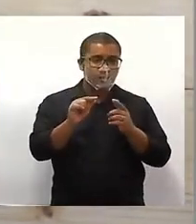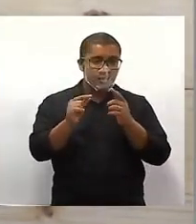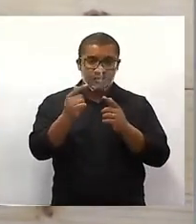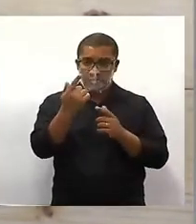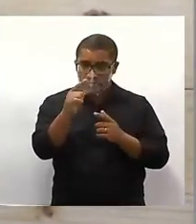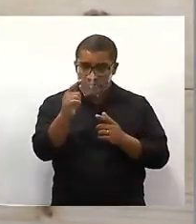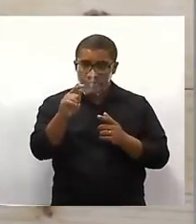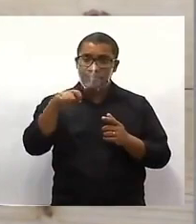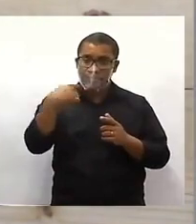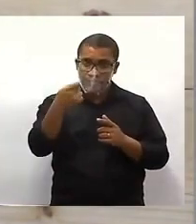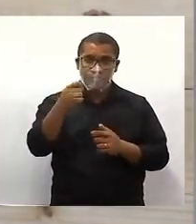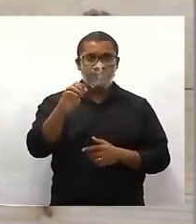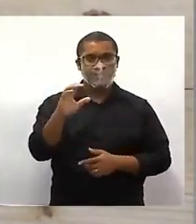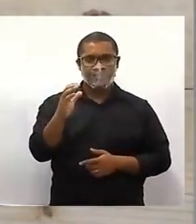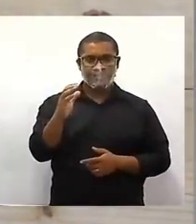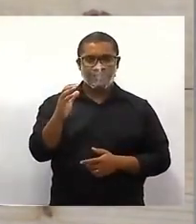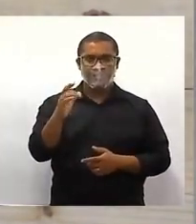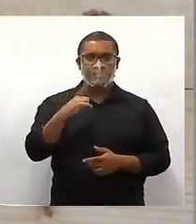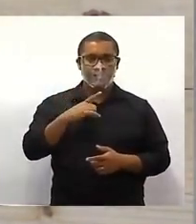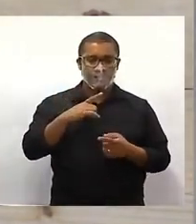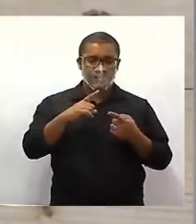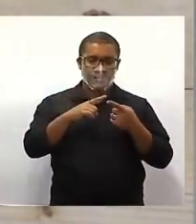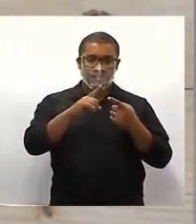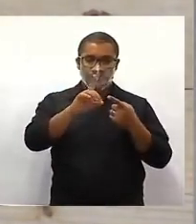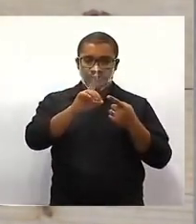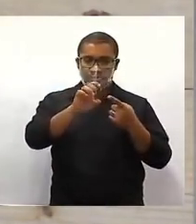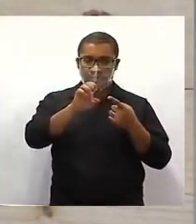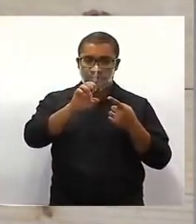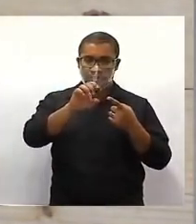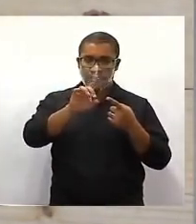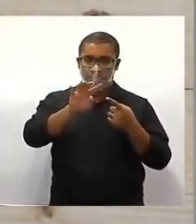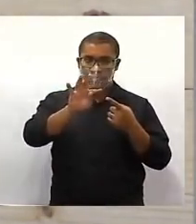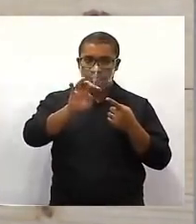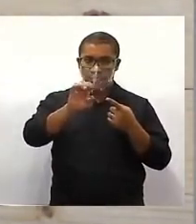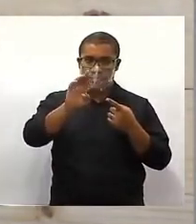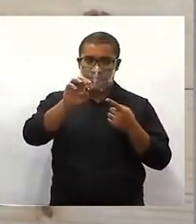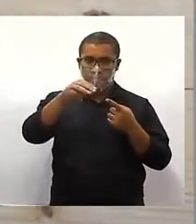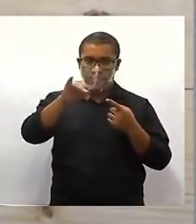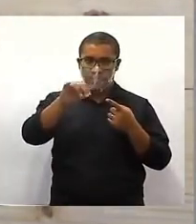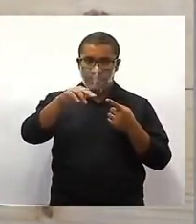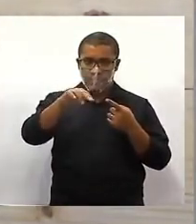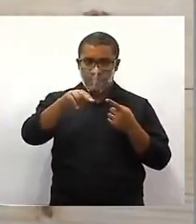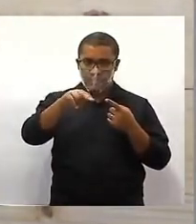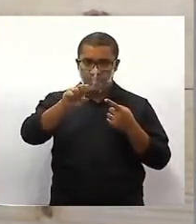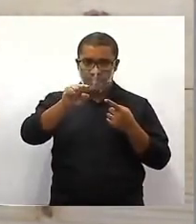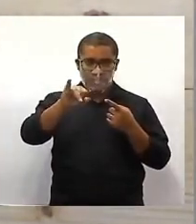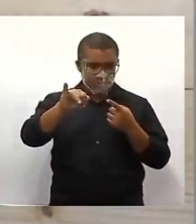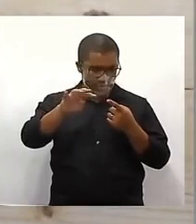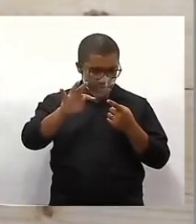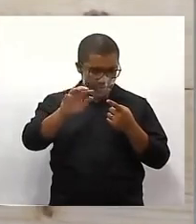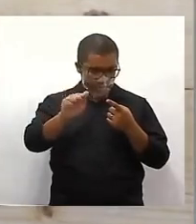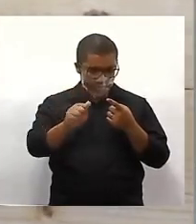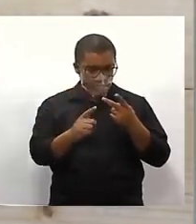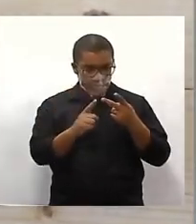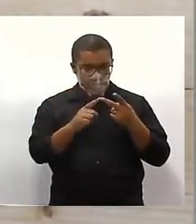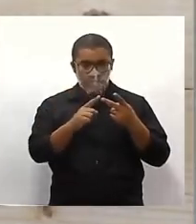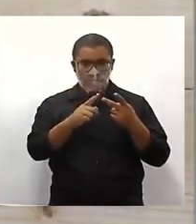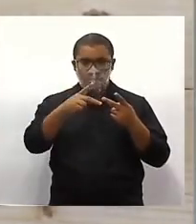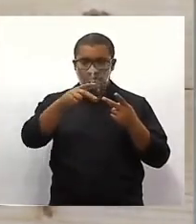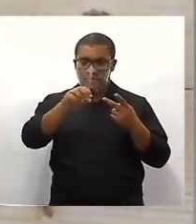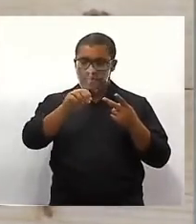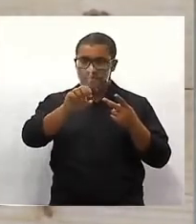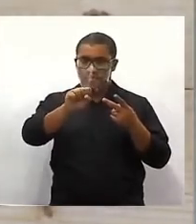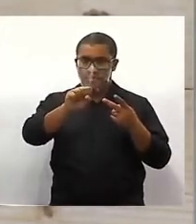escola determinista e a escola possibilista. A escola determinista, ela foi idealizada